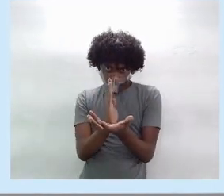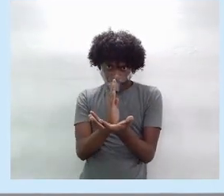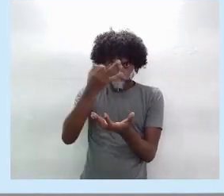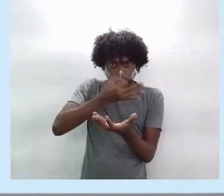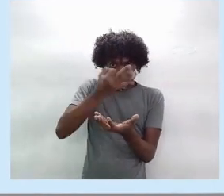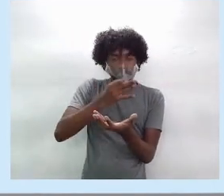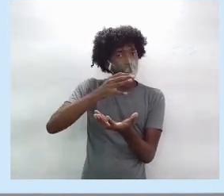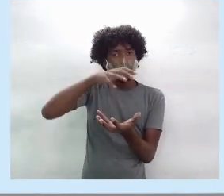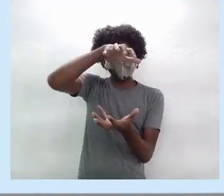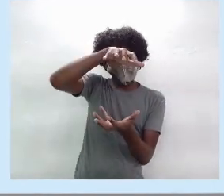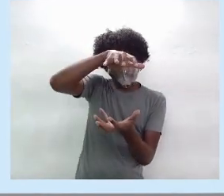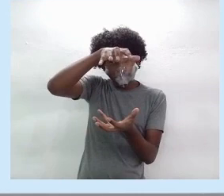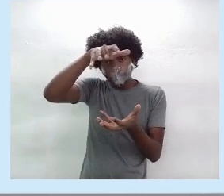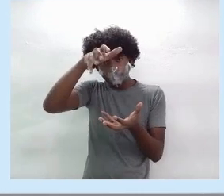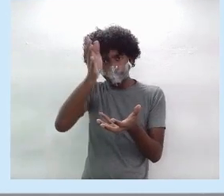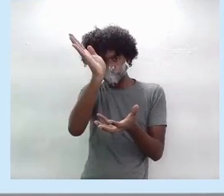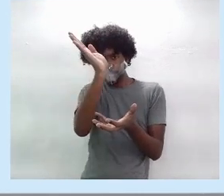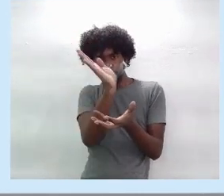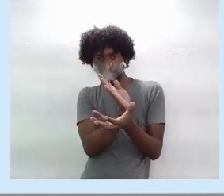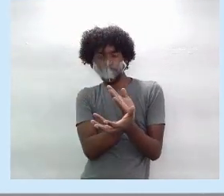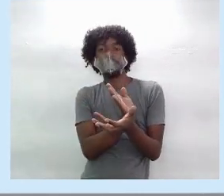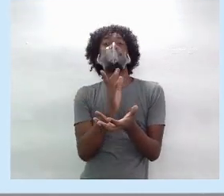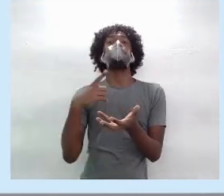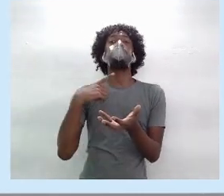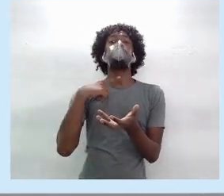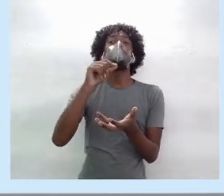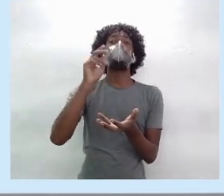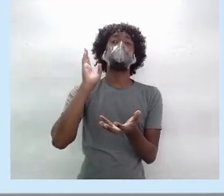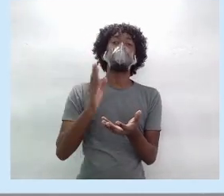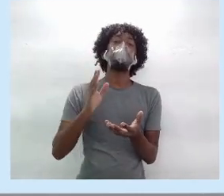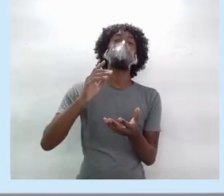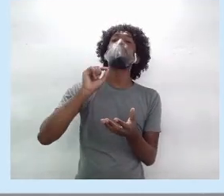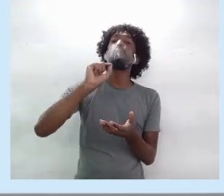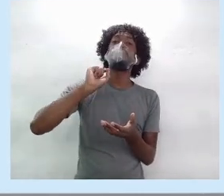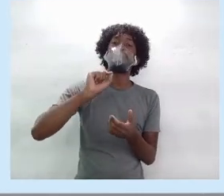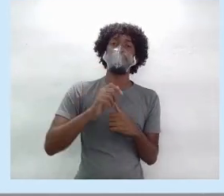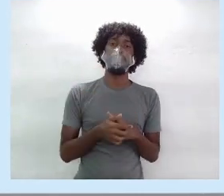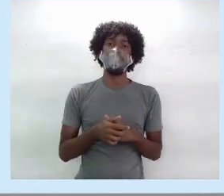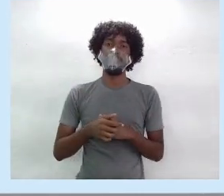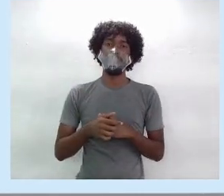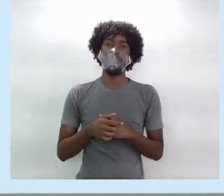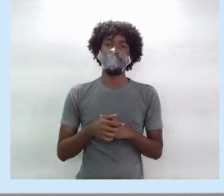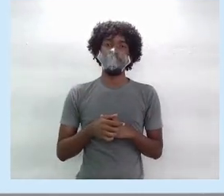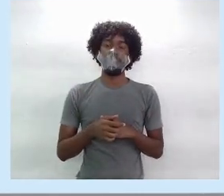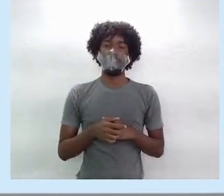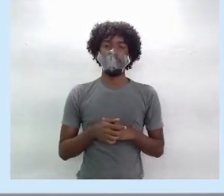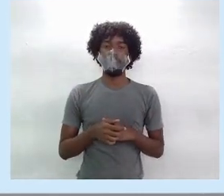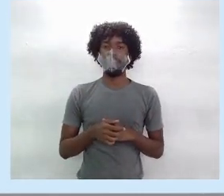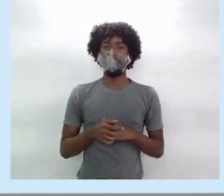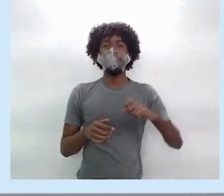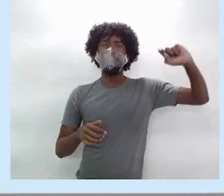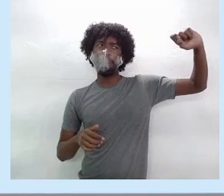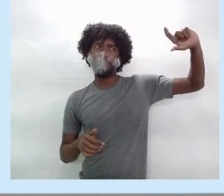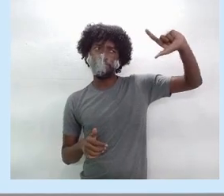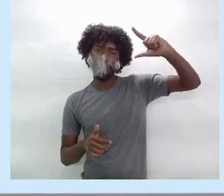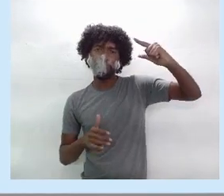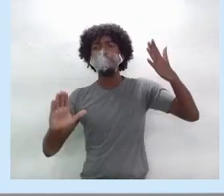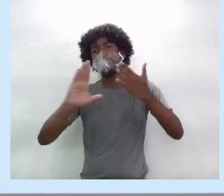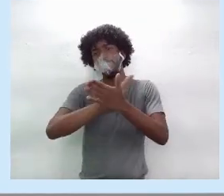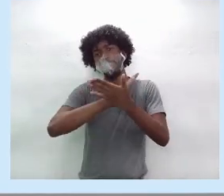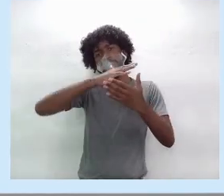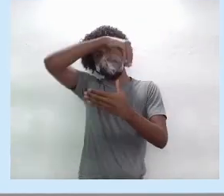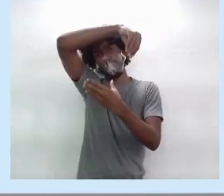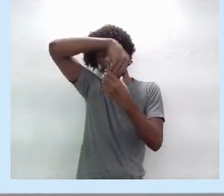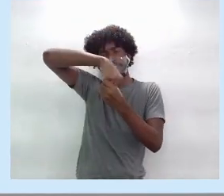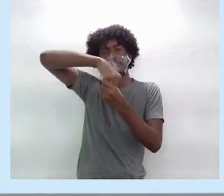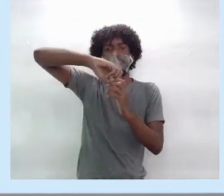da incidência solar, desses raios solares, nos determinados lugares do nosso